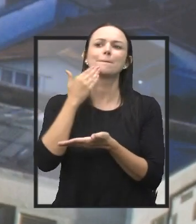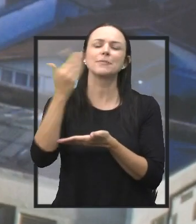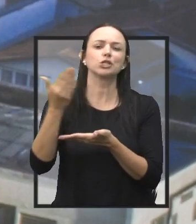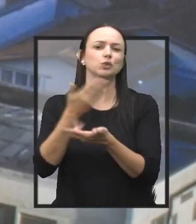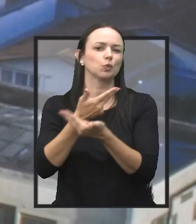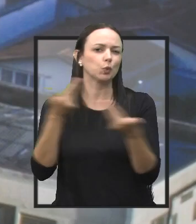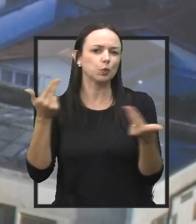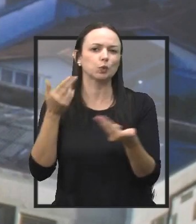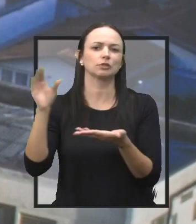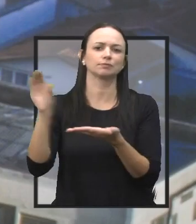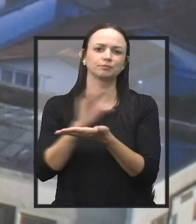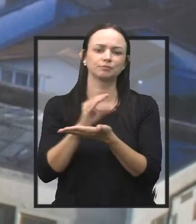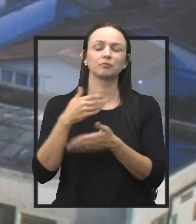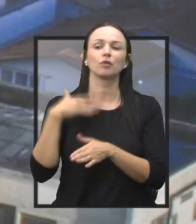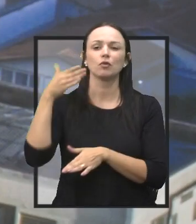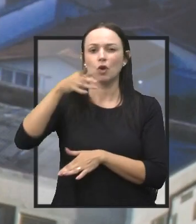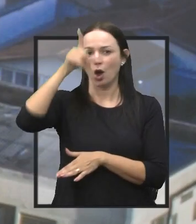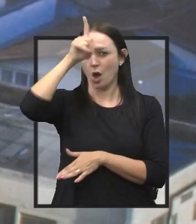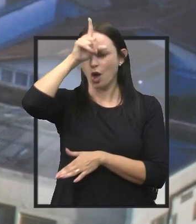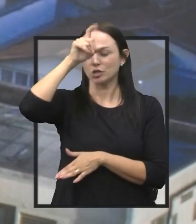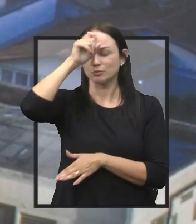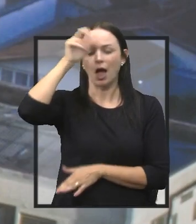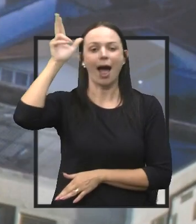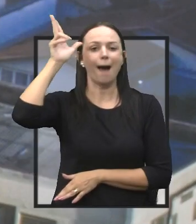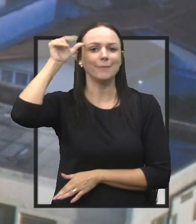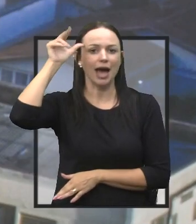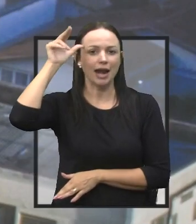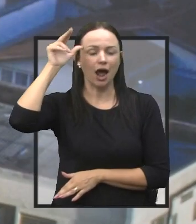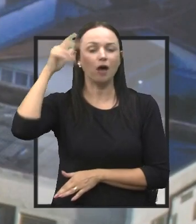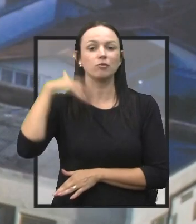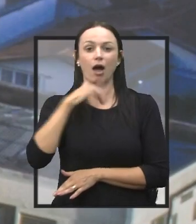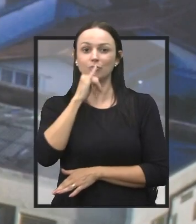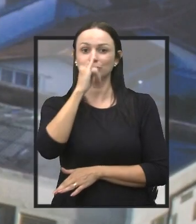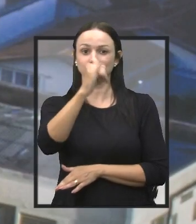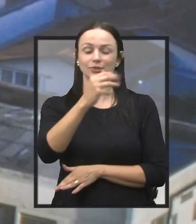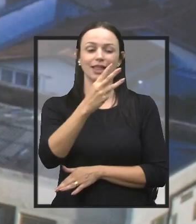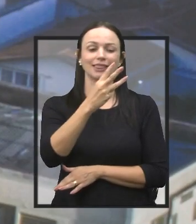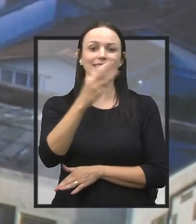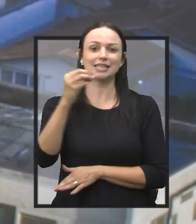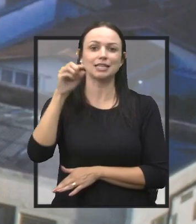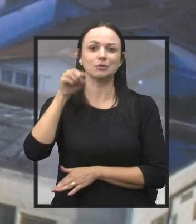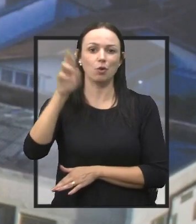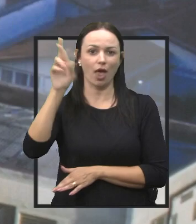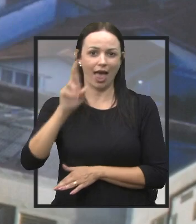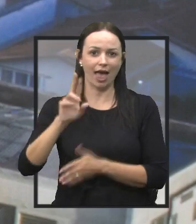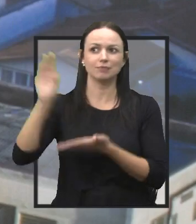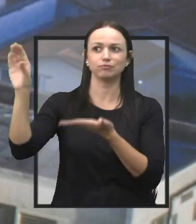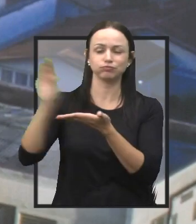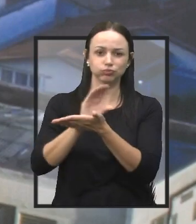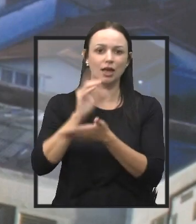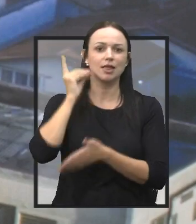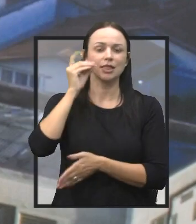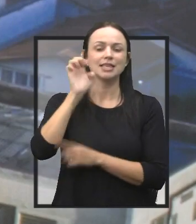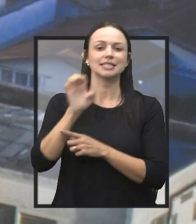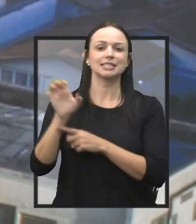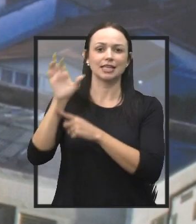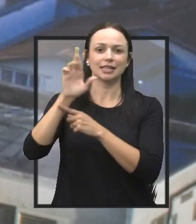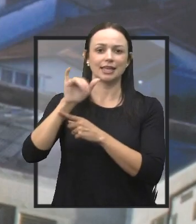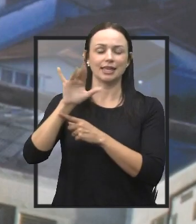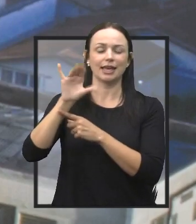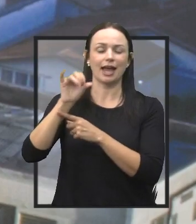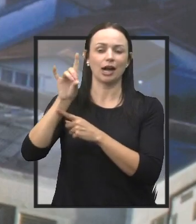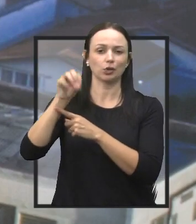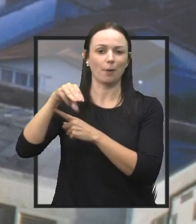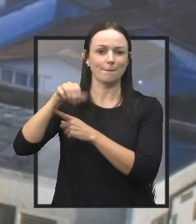E recentemente passei pelo Hospital Amaral Carvalho para anunciar uma emenda de R$300 mil que veio através do deputado estadual